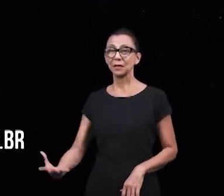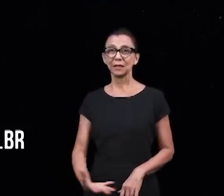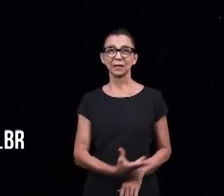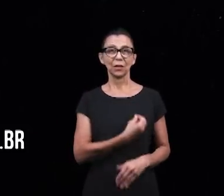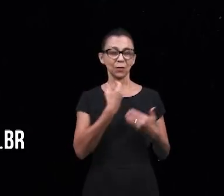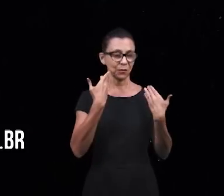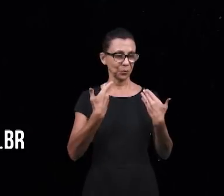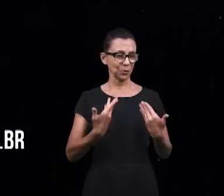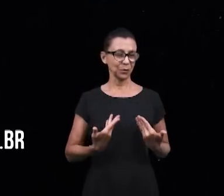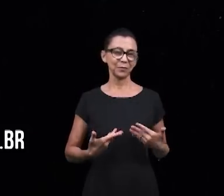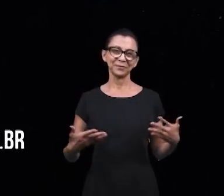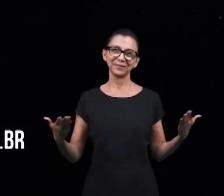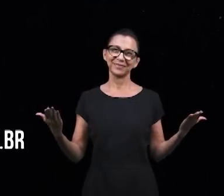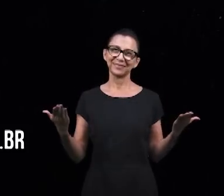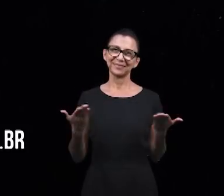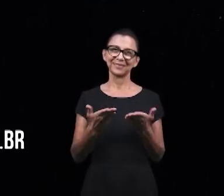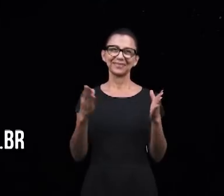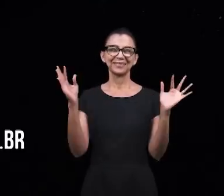agora sou